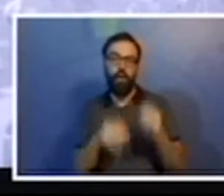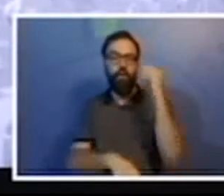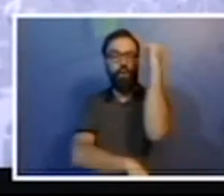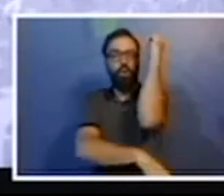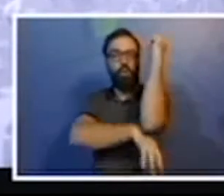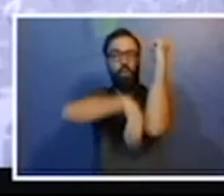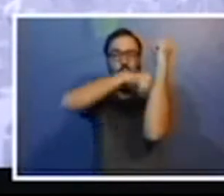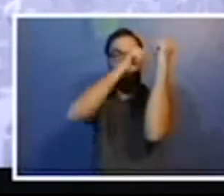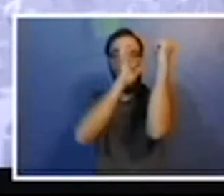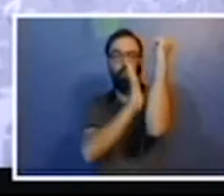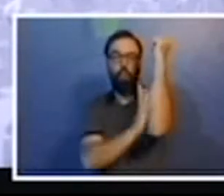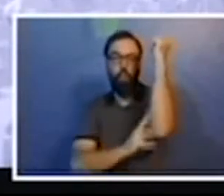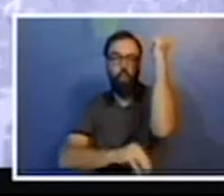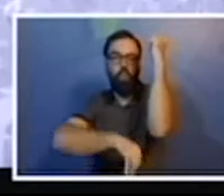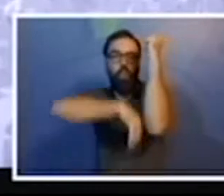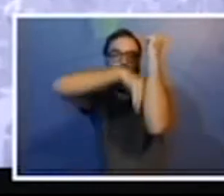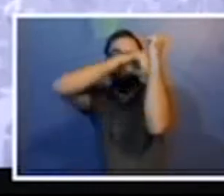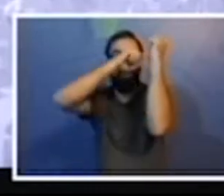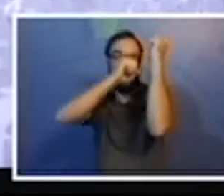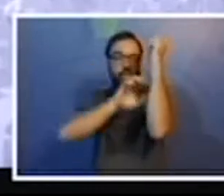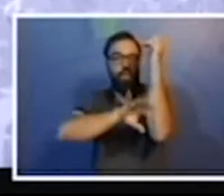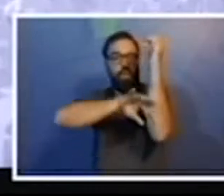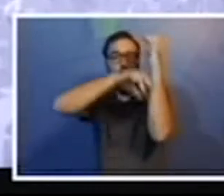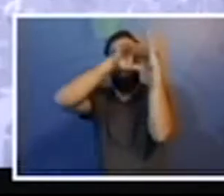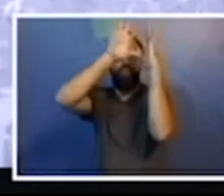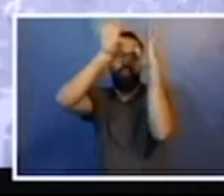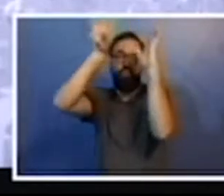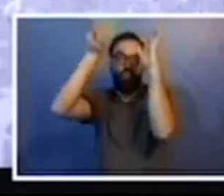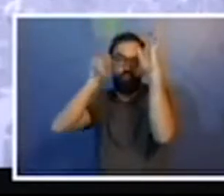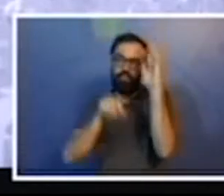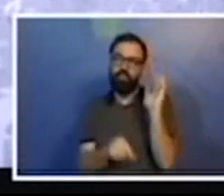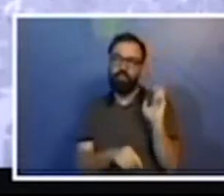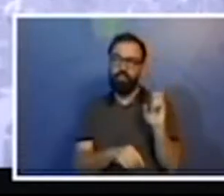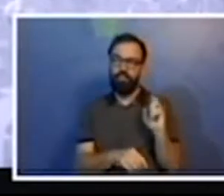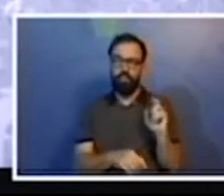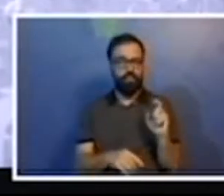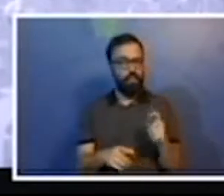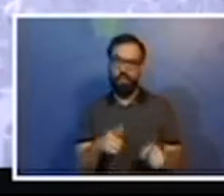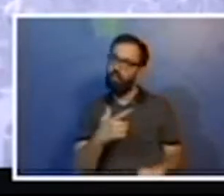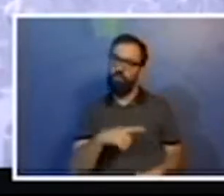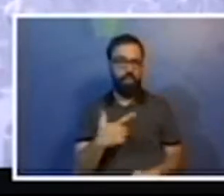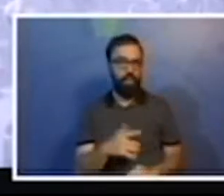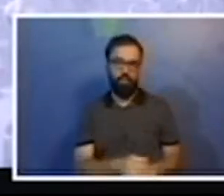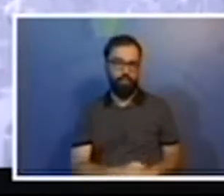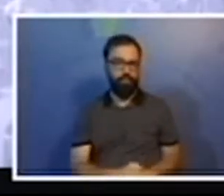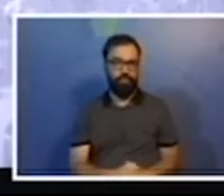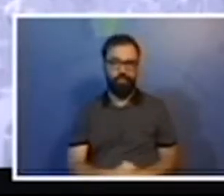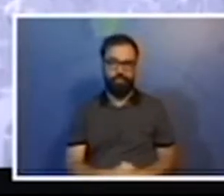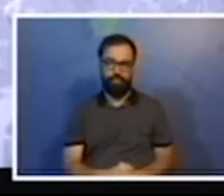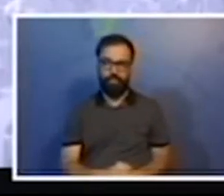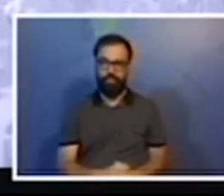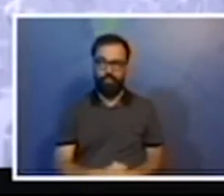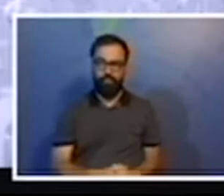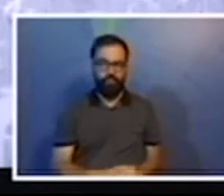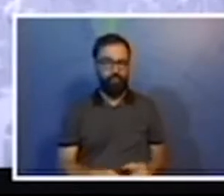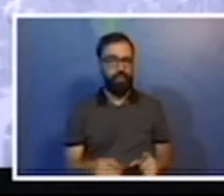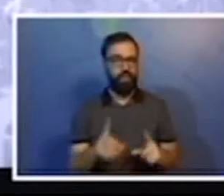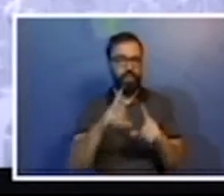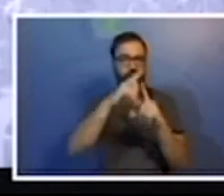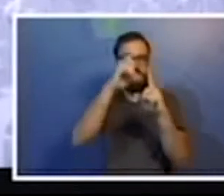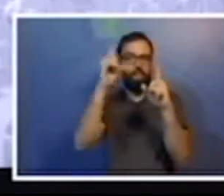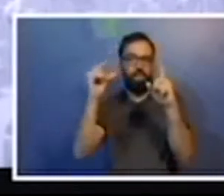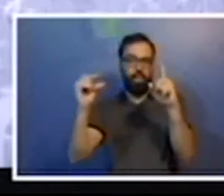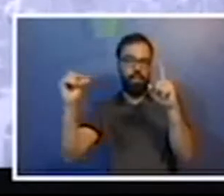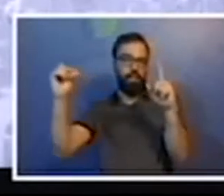água e sais minerais da raiz até as partes superiores da planta a e depois chegando na parte superior nas folhas